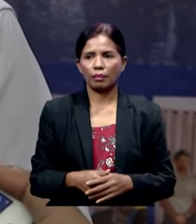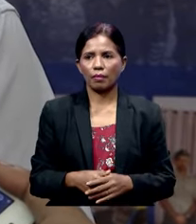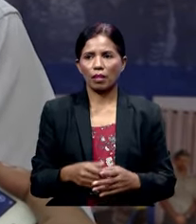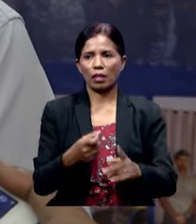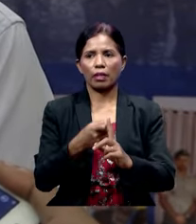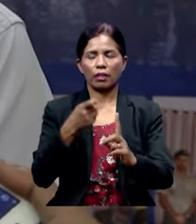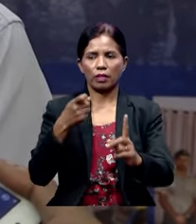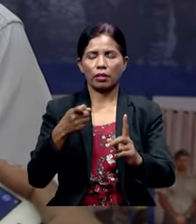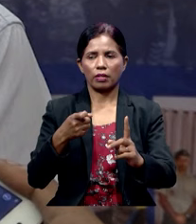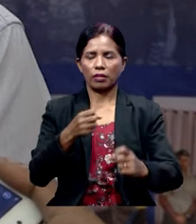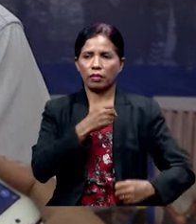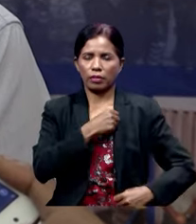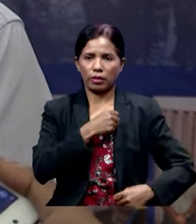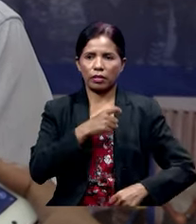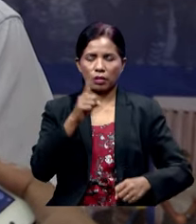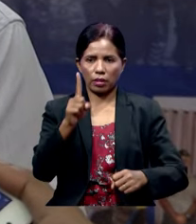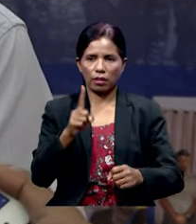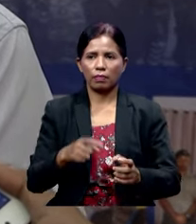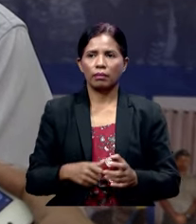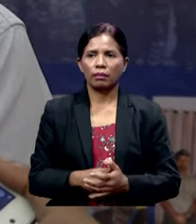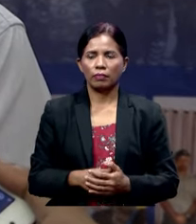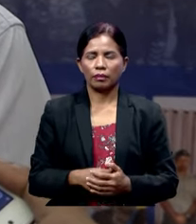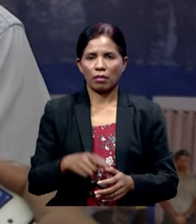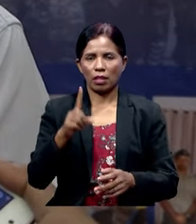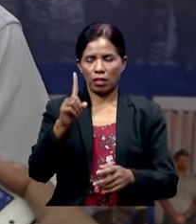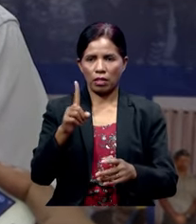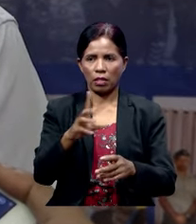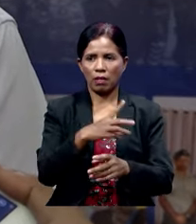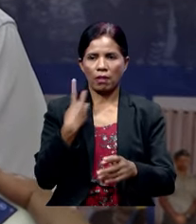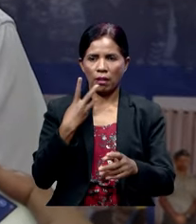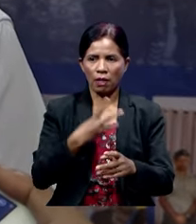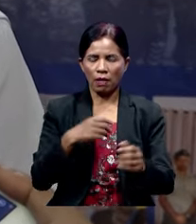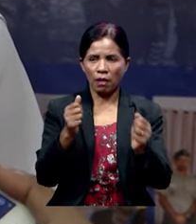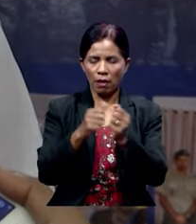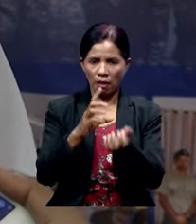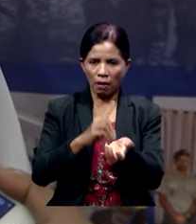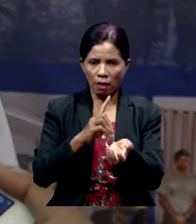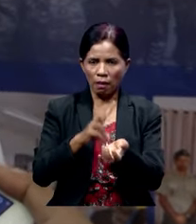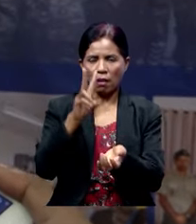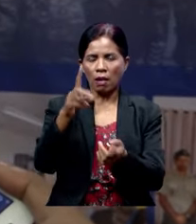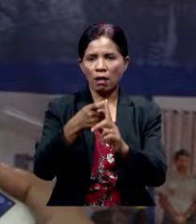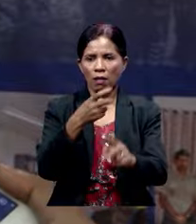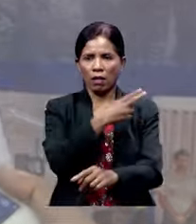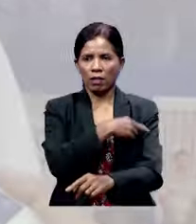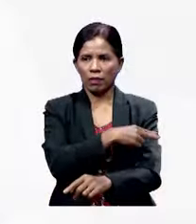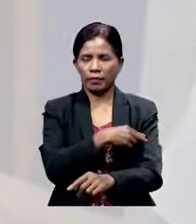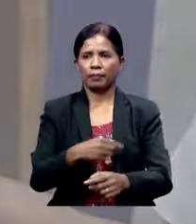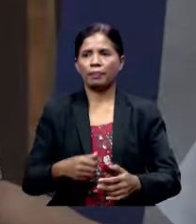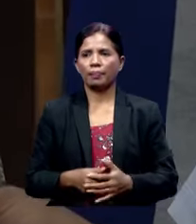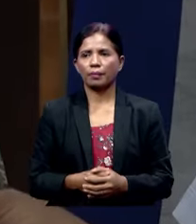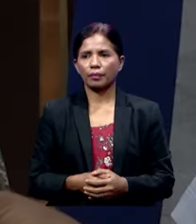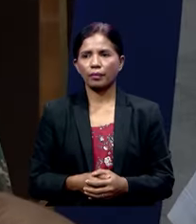husi força nia ida tenente ida o a mi médico na iru husi hospital Guido Valdares. Realmente,